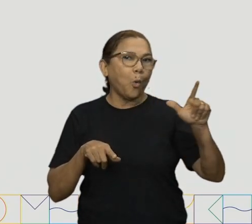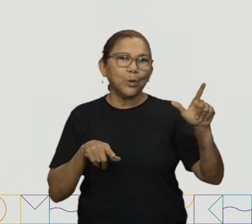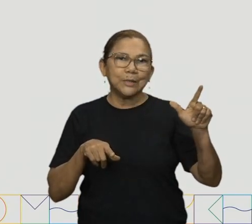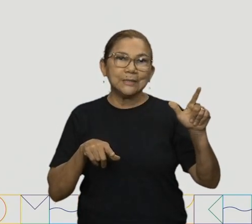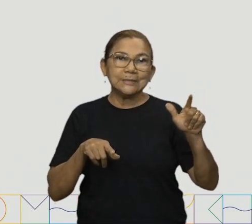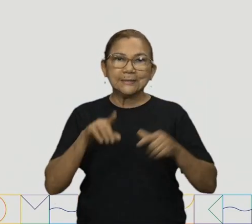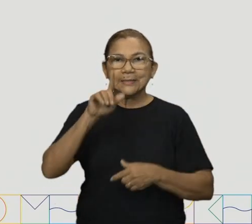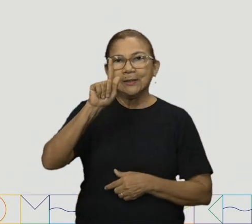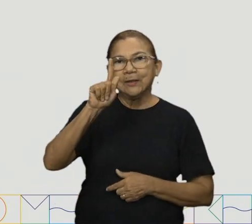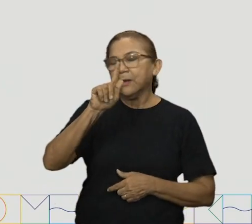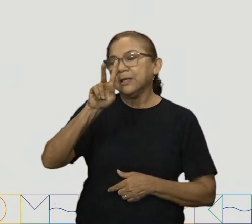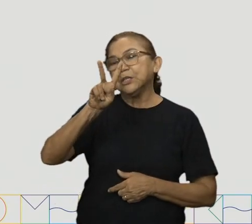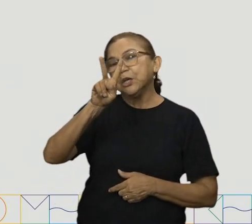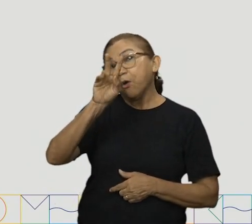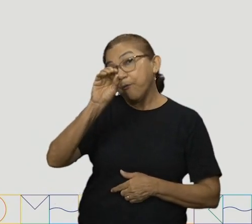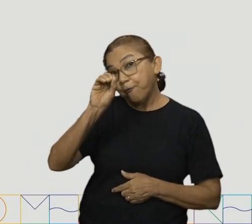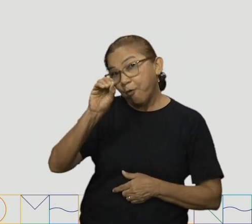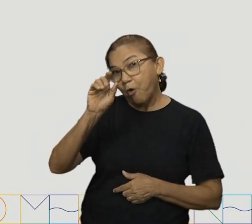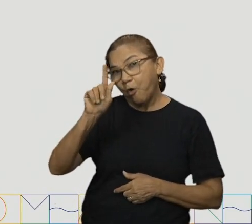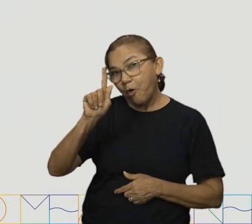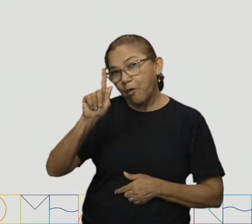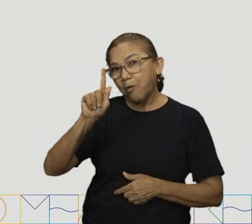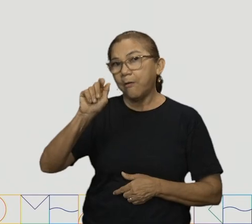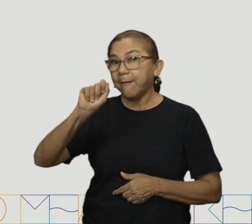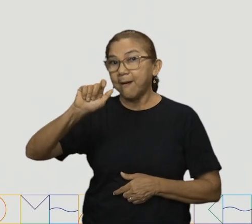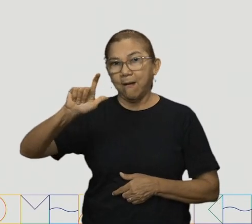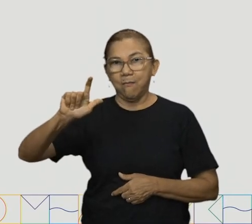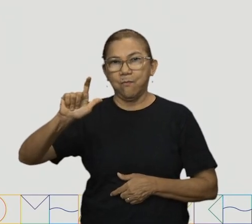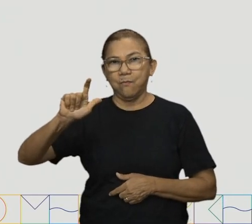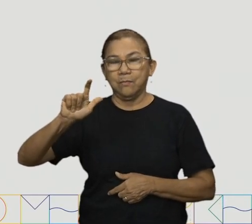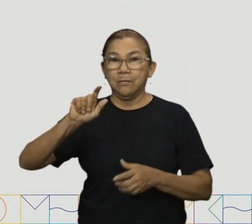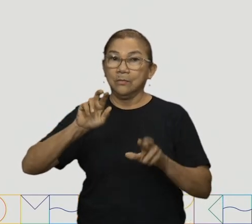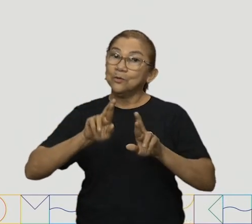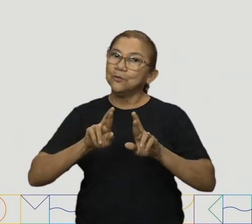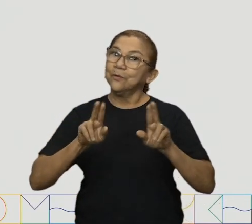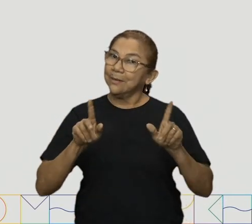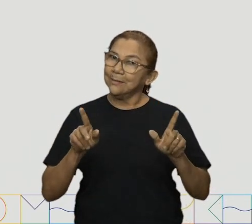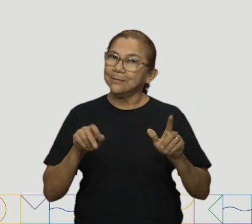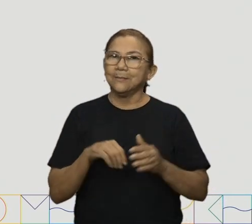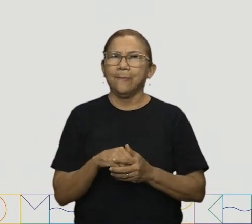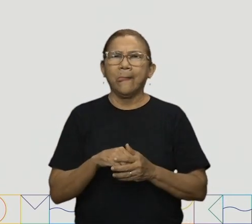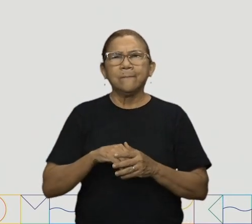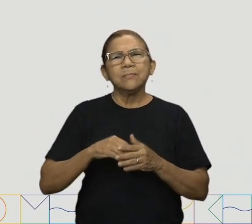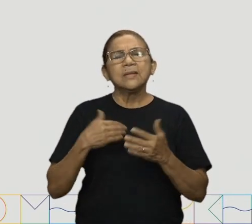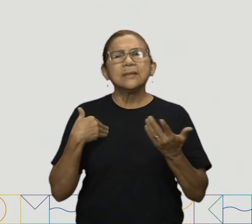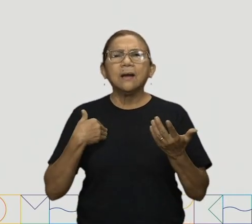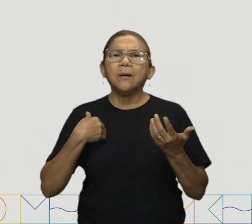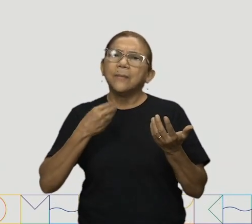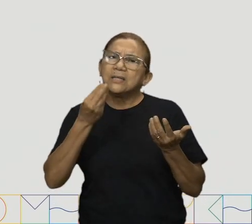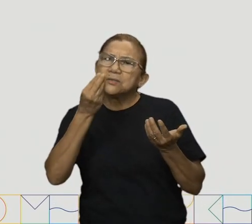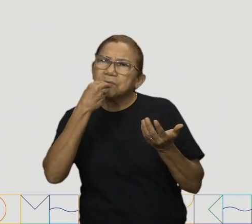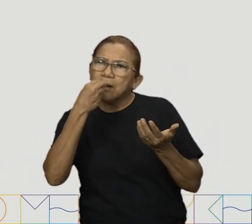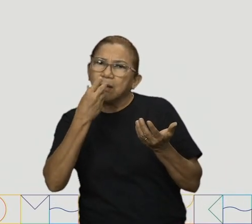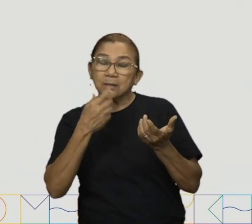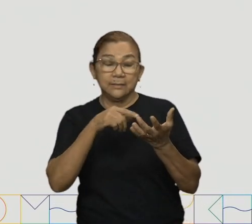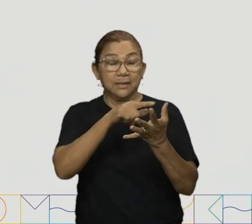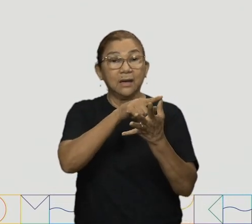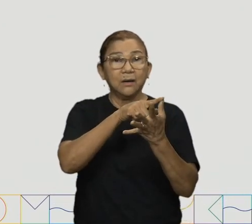vai ver aqui, que eu quero que vocês percebam a diferença e vamos a ela. Essas que vão mais leve, elas são as